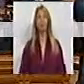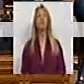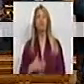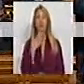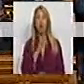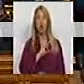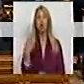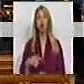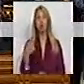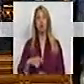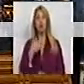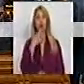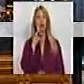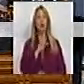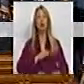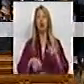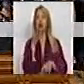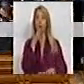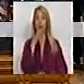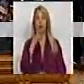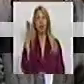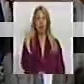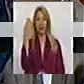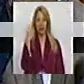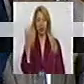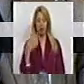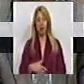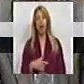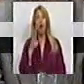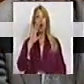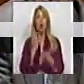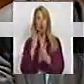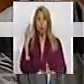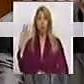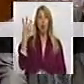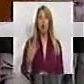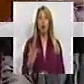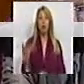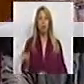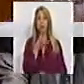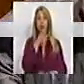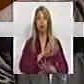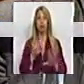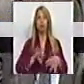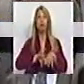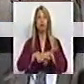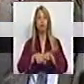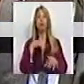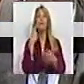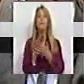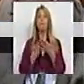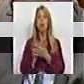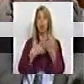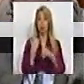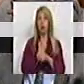Muito obrigado, Sr. Presidente. Muito obrigado, Sra. Deputada Catarina Martins. Os últimos 4 anos foram devastadores no mercado de trabalho.